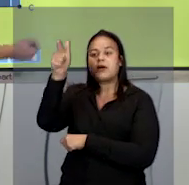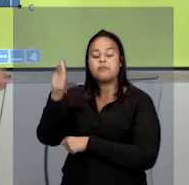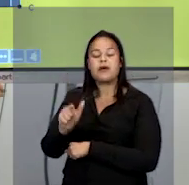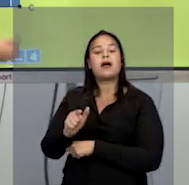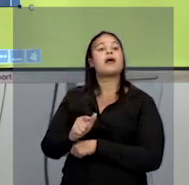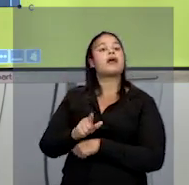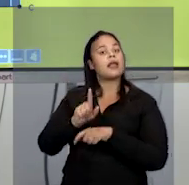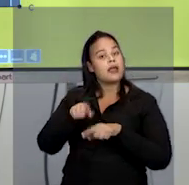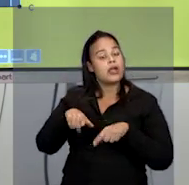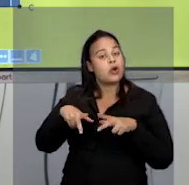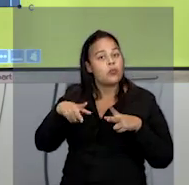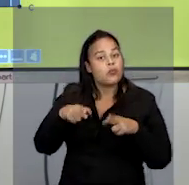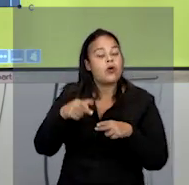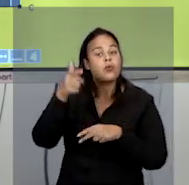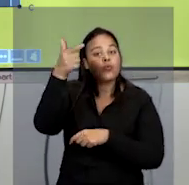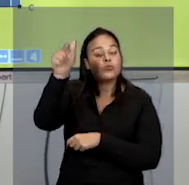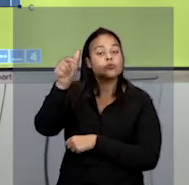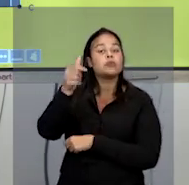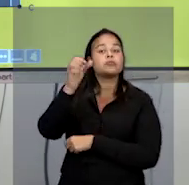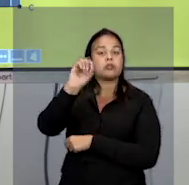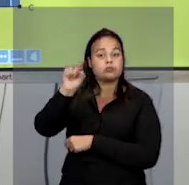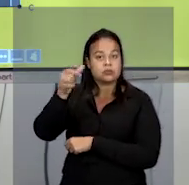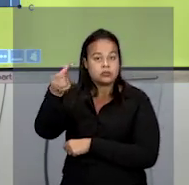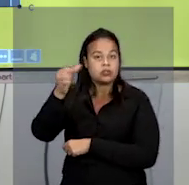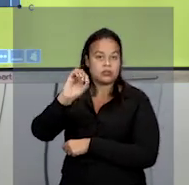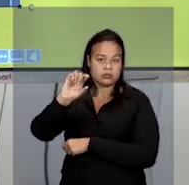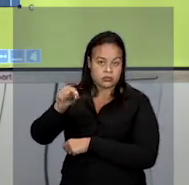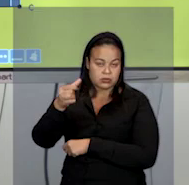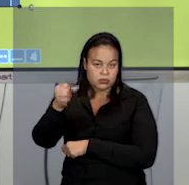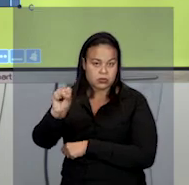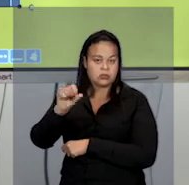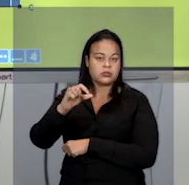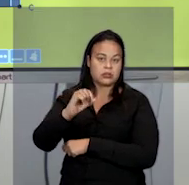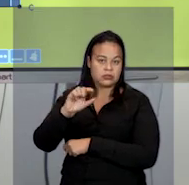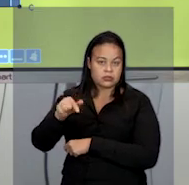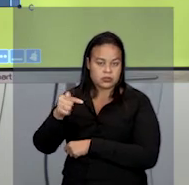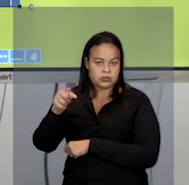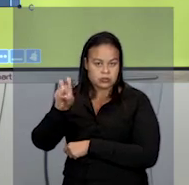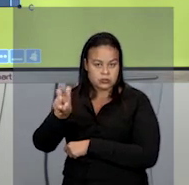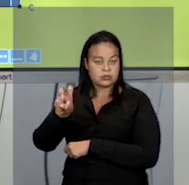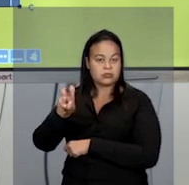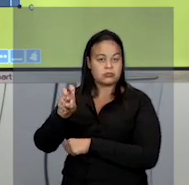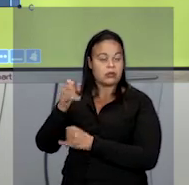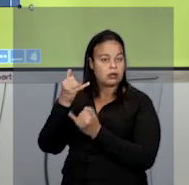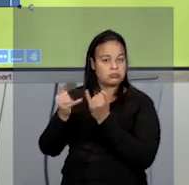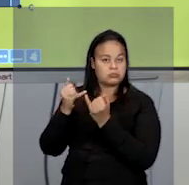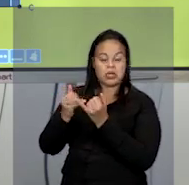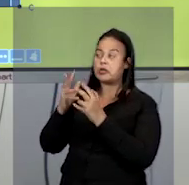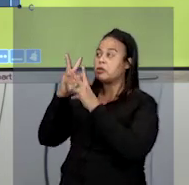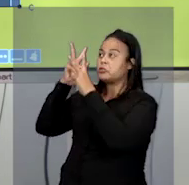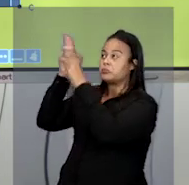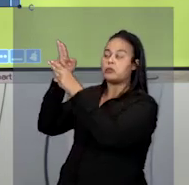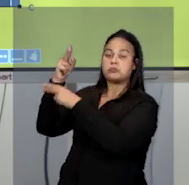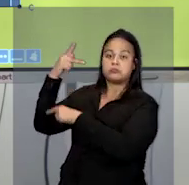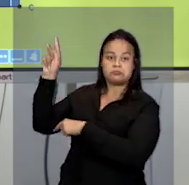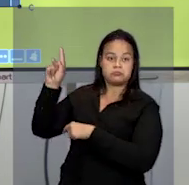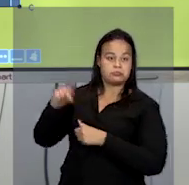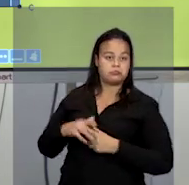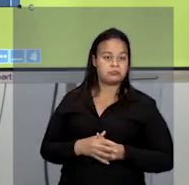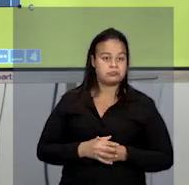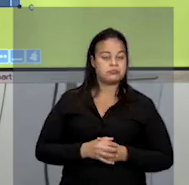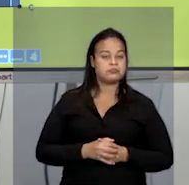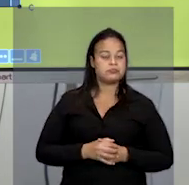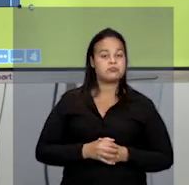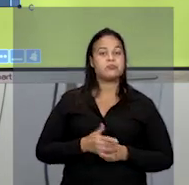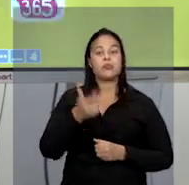valores equivalem para todos os triângulos semelhantes a esse triângulo retângulo aqui. Certinho? Vamos avançar para